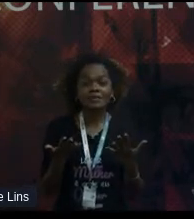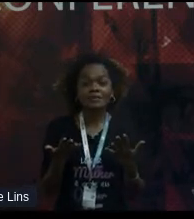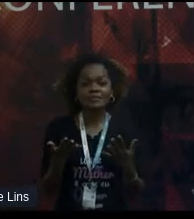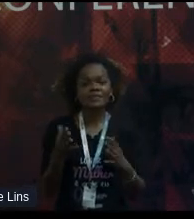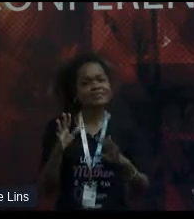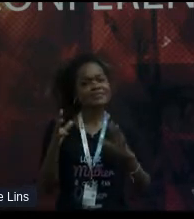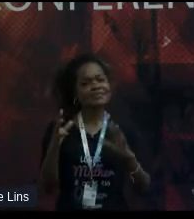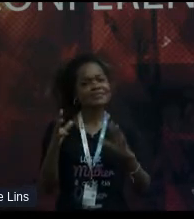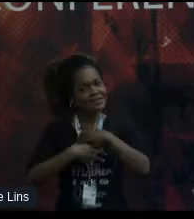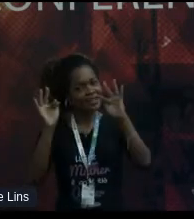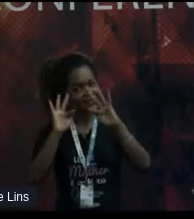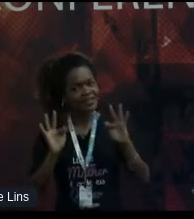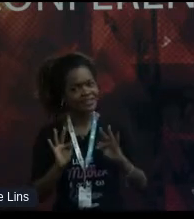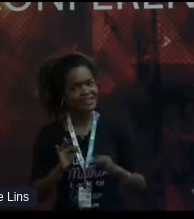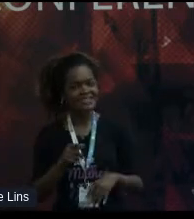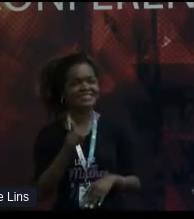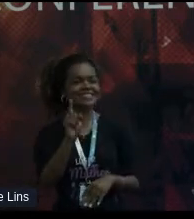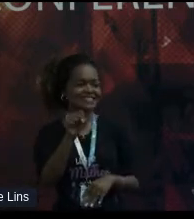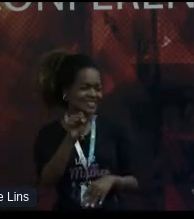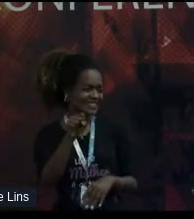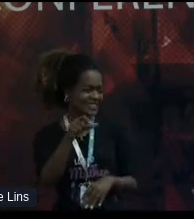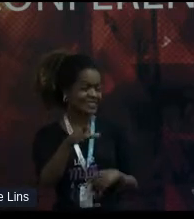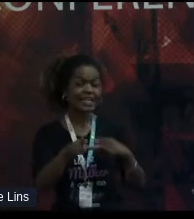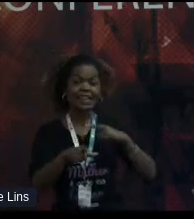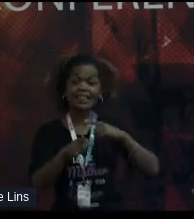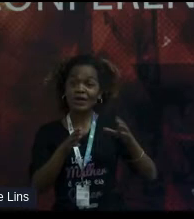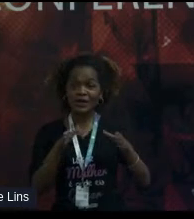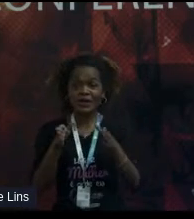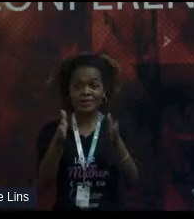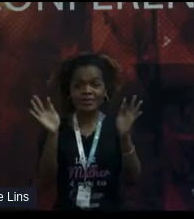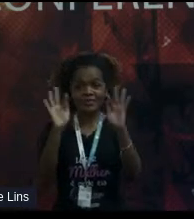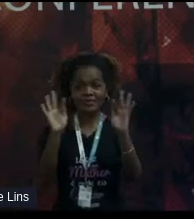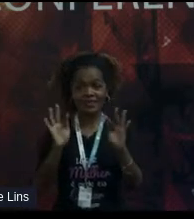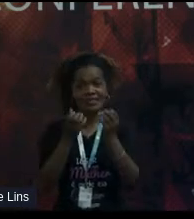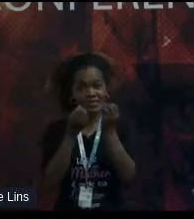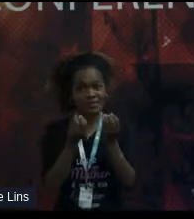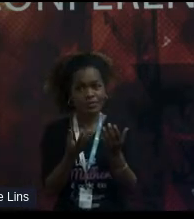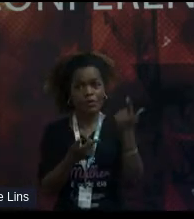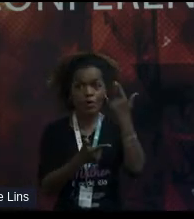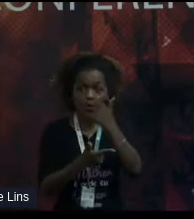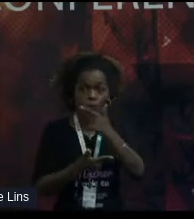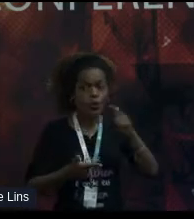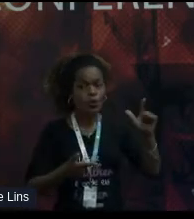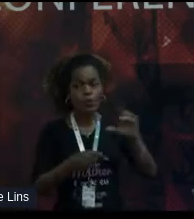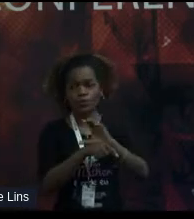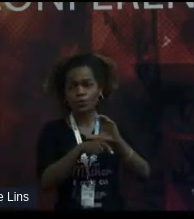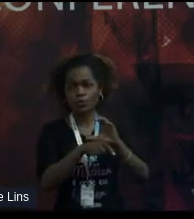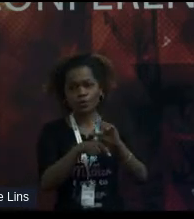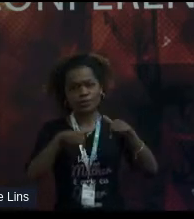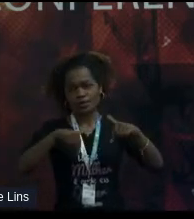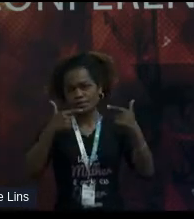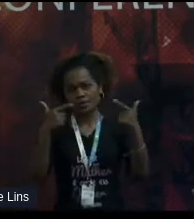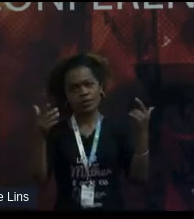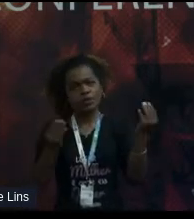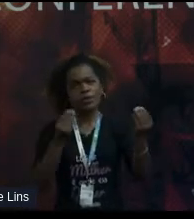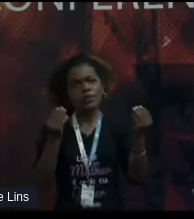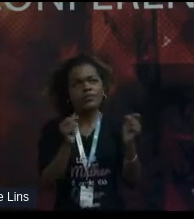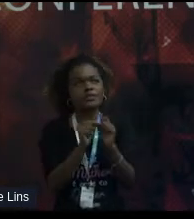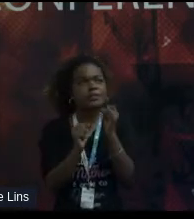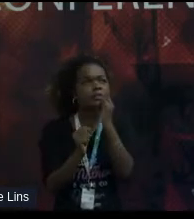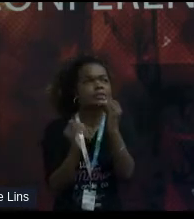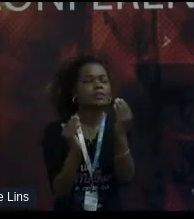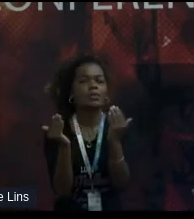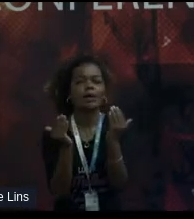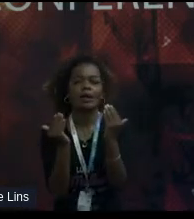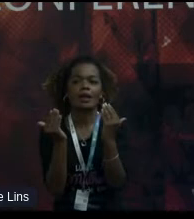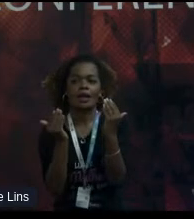né? Isso, um caminho feliz. Aí é um outro fluxo, né? Esse aqui não teve como fazer um paralelo. A